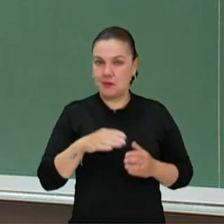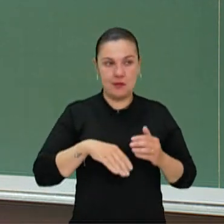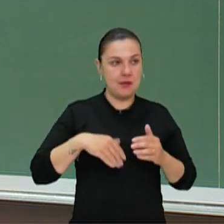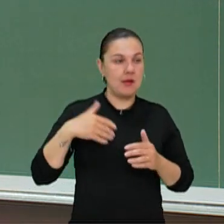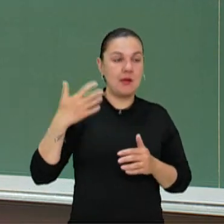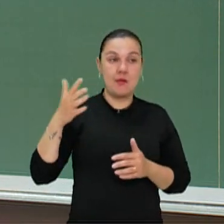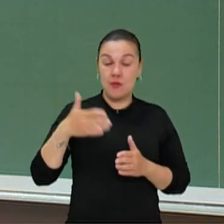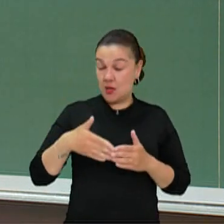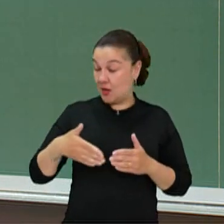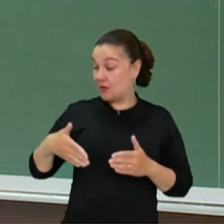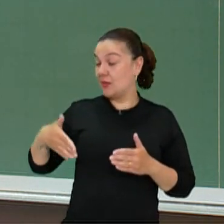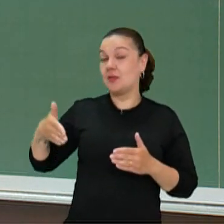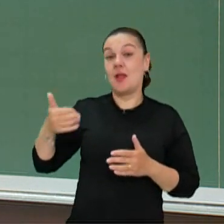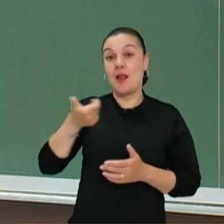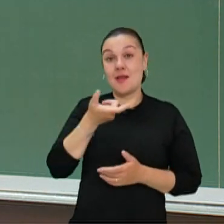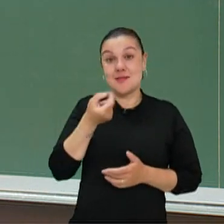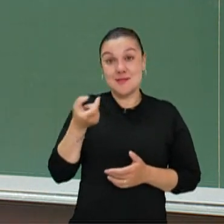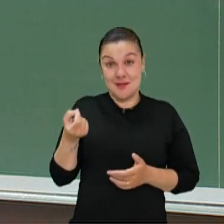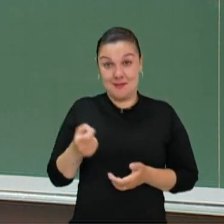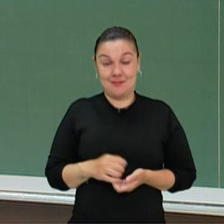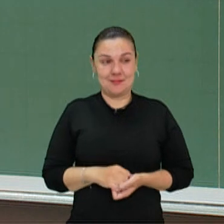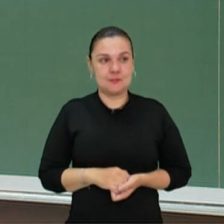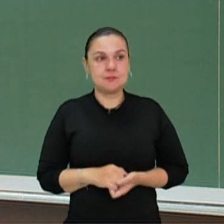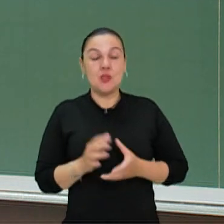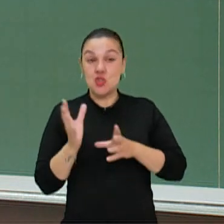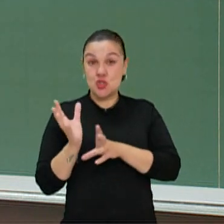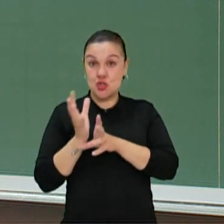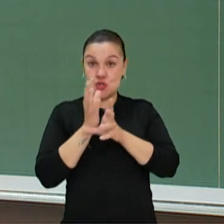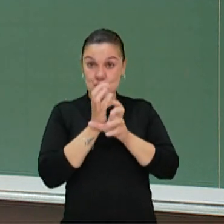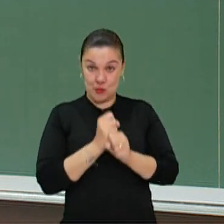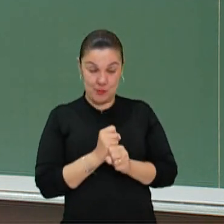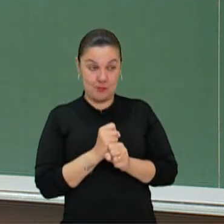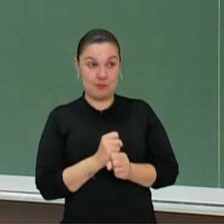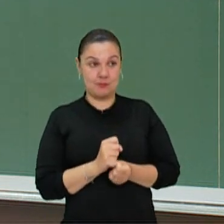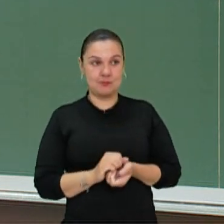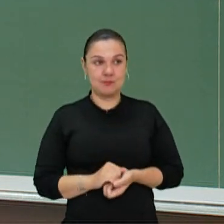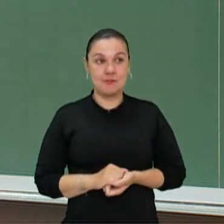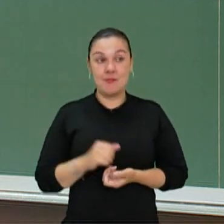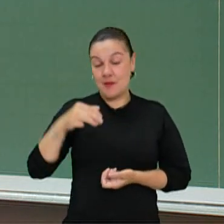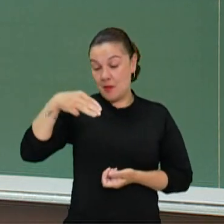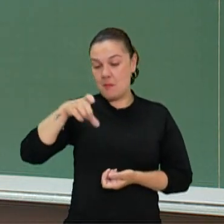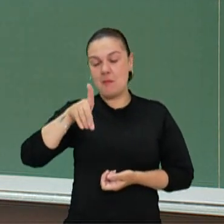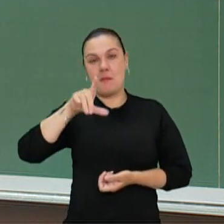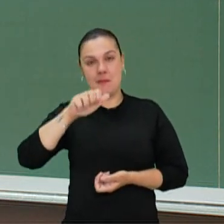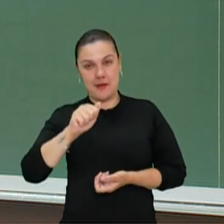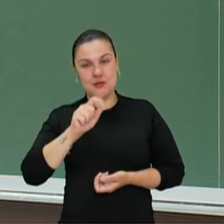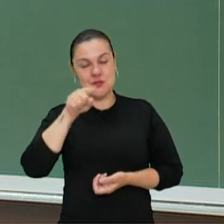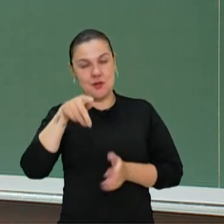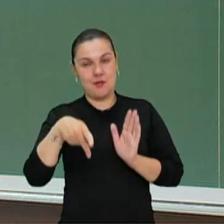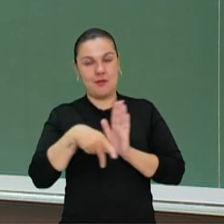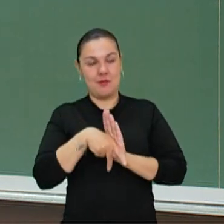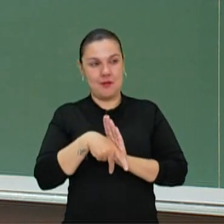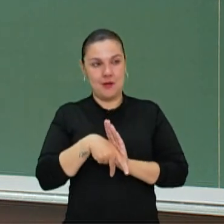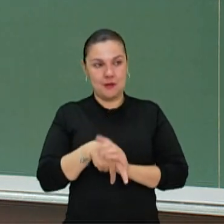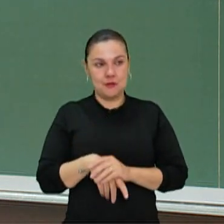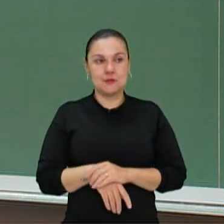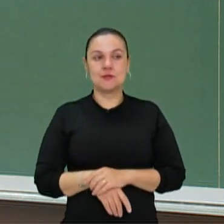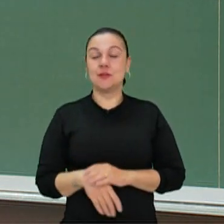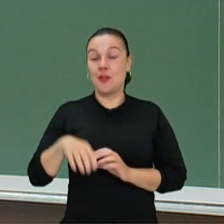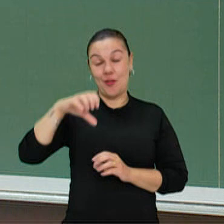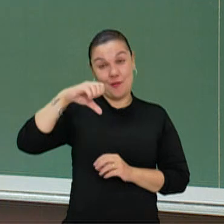outro foi 85, assim por diante, até chegar no 100. Somando tudo isso, a nossa média vai dar